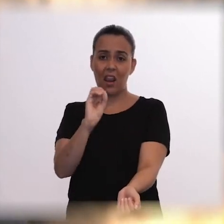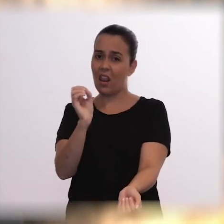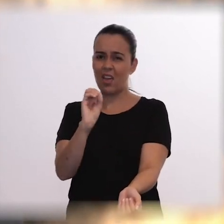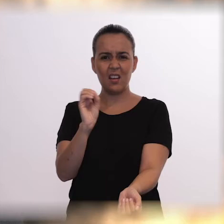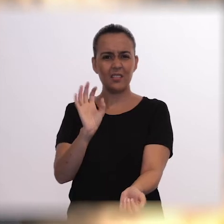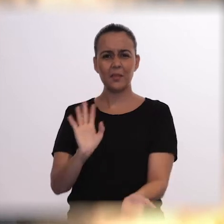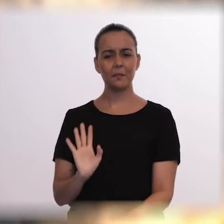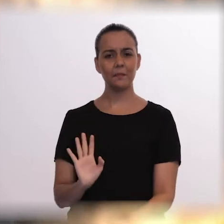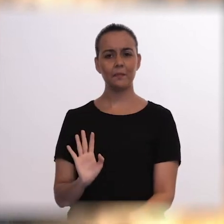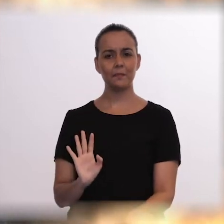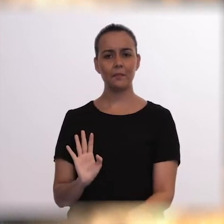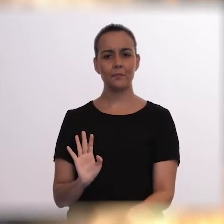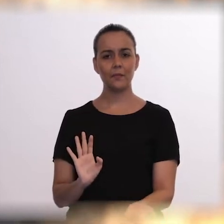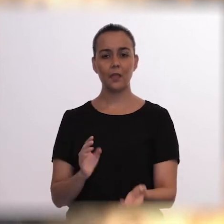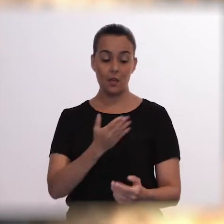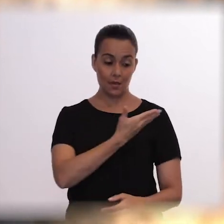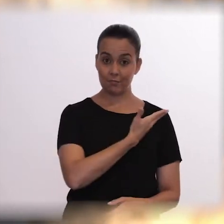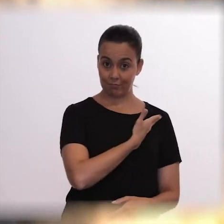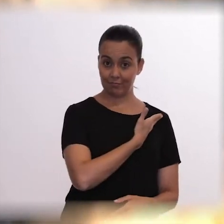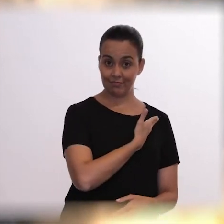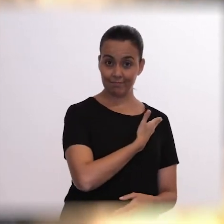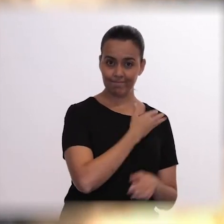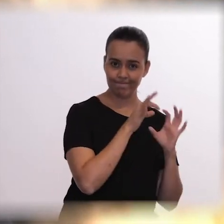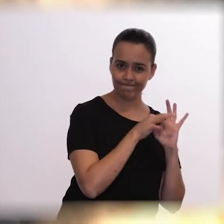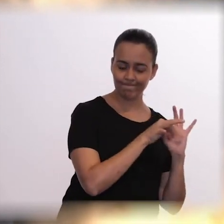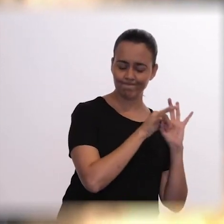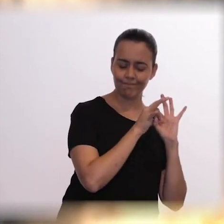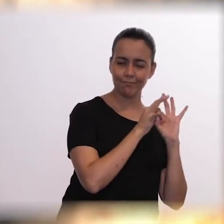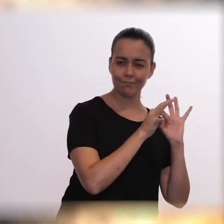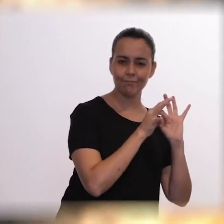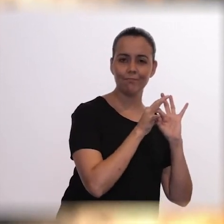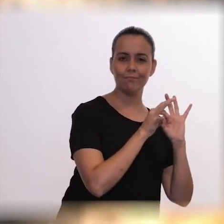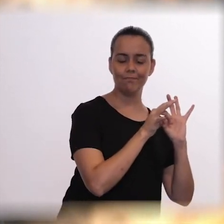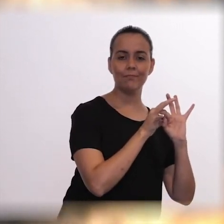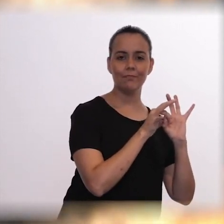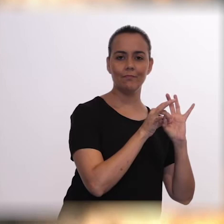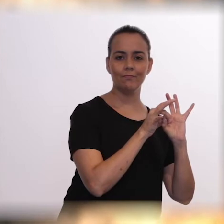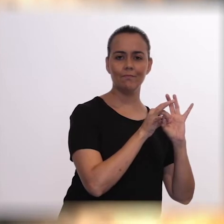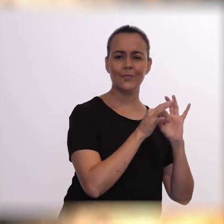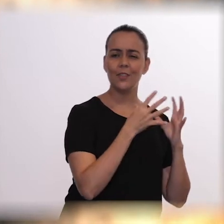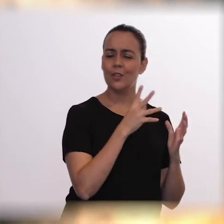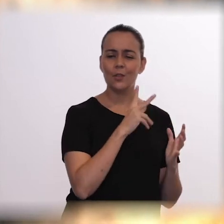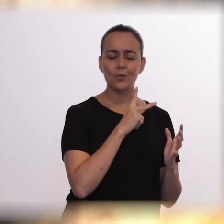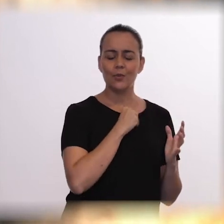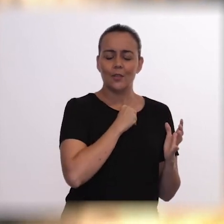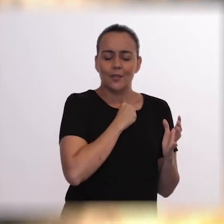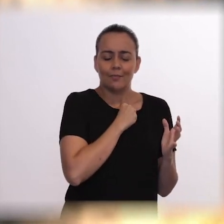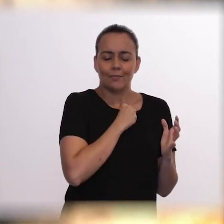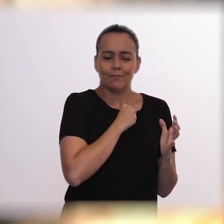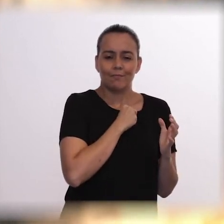Por um lado, né, a nossa amizade foi assim extremamente profunda, né,